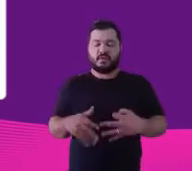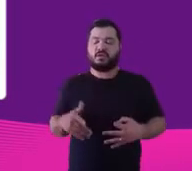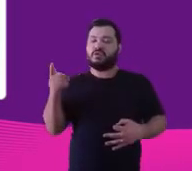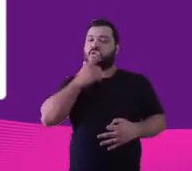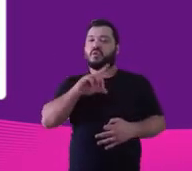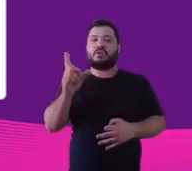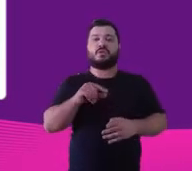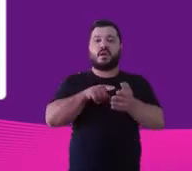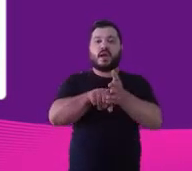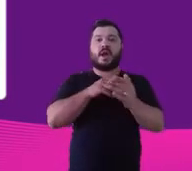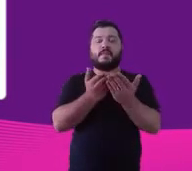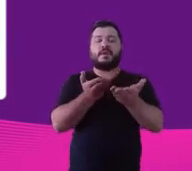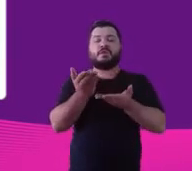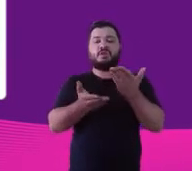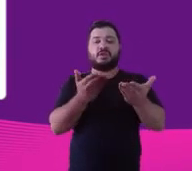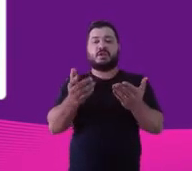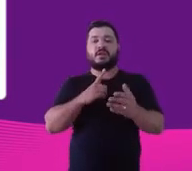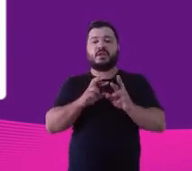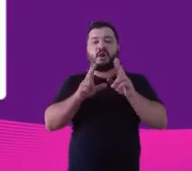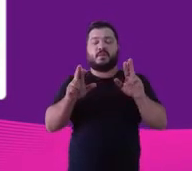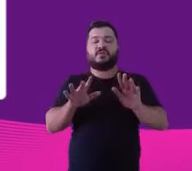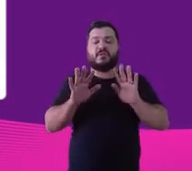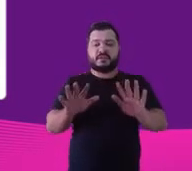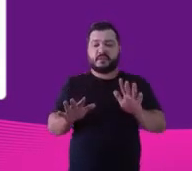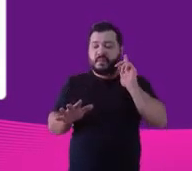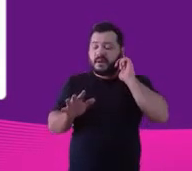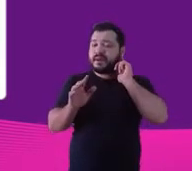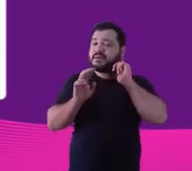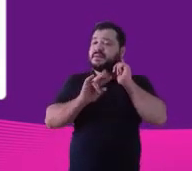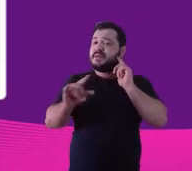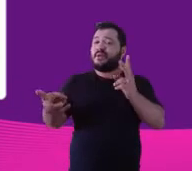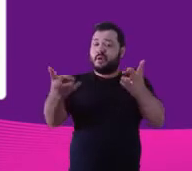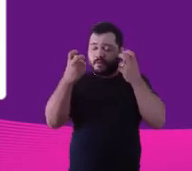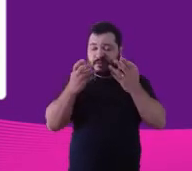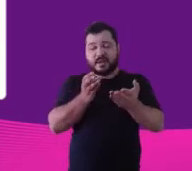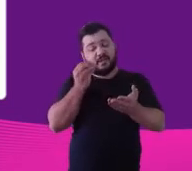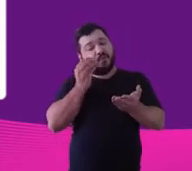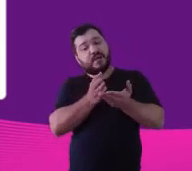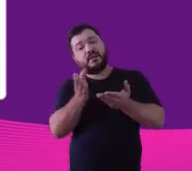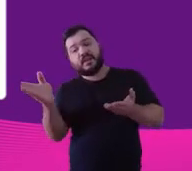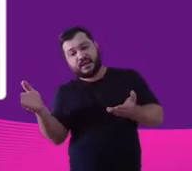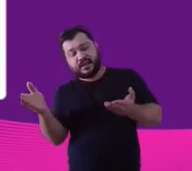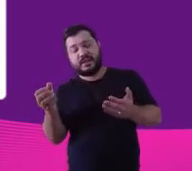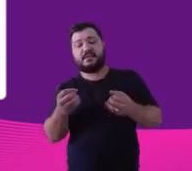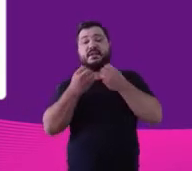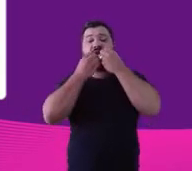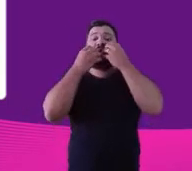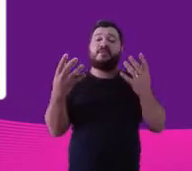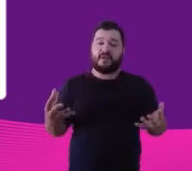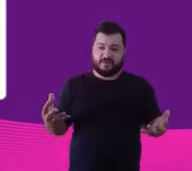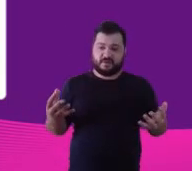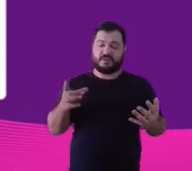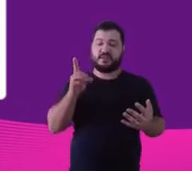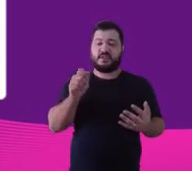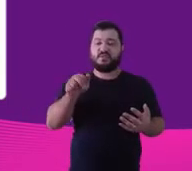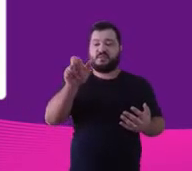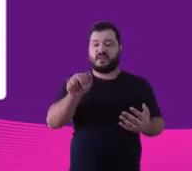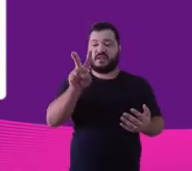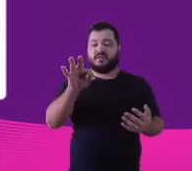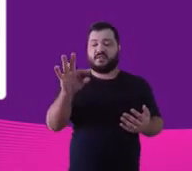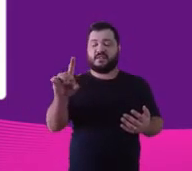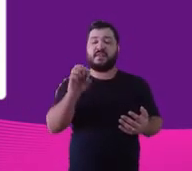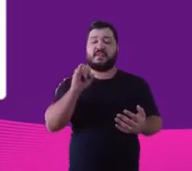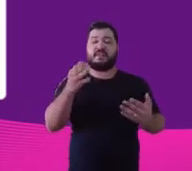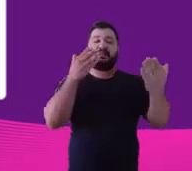alcançada a mediana não tá mais massinha tá se observa uma tendência favorecendo o PTB